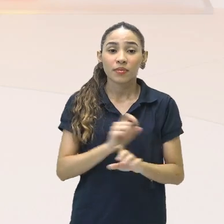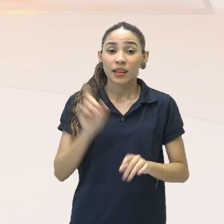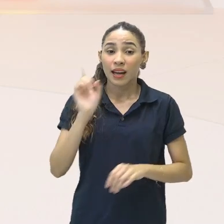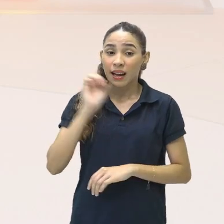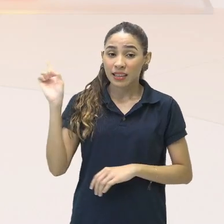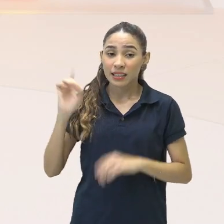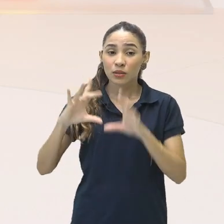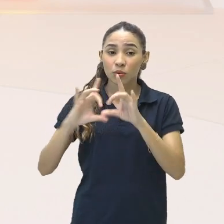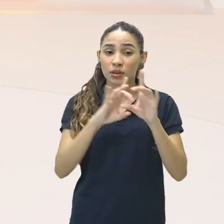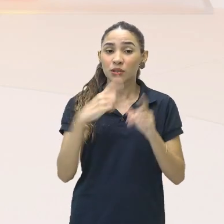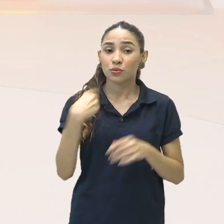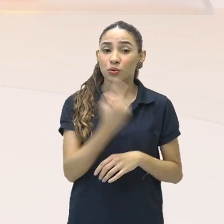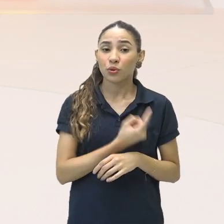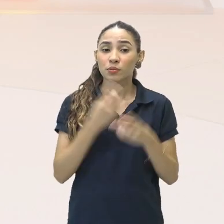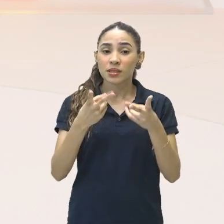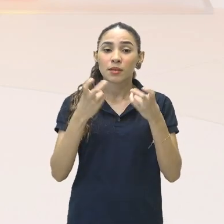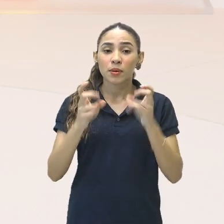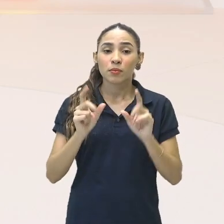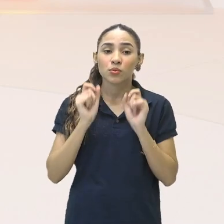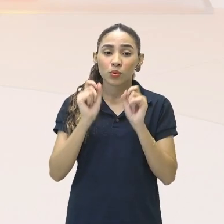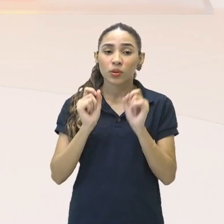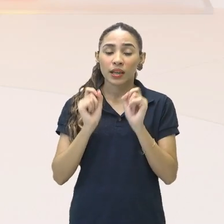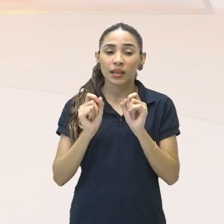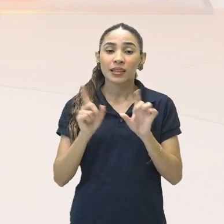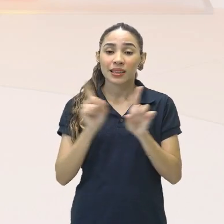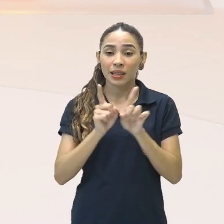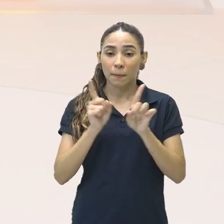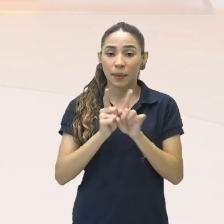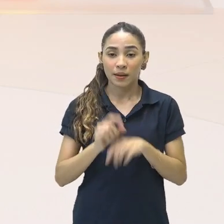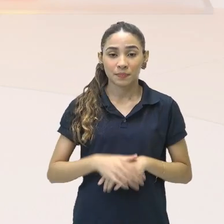nesse contexto, nós podemos observar que eles estão, né,